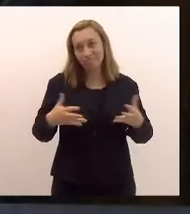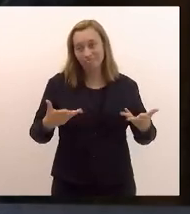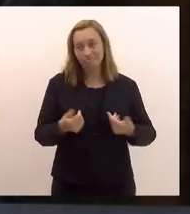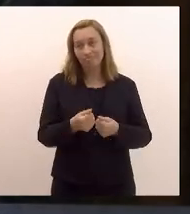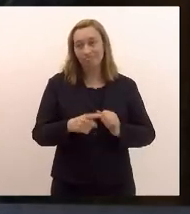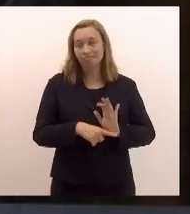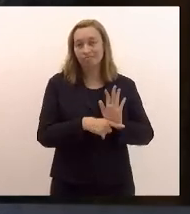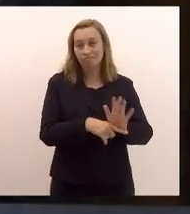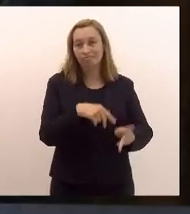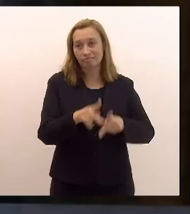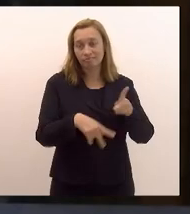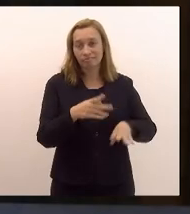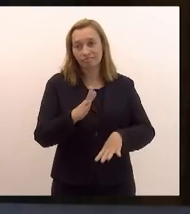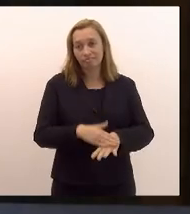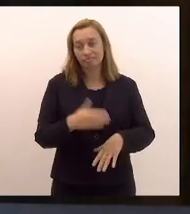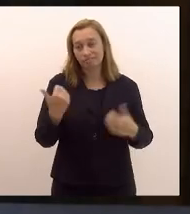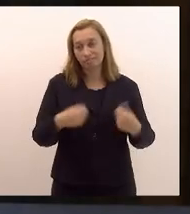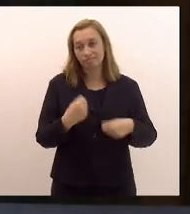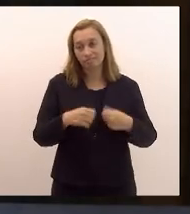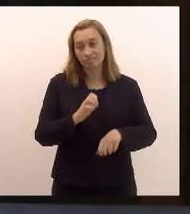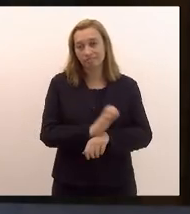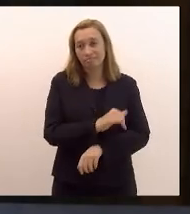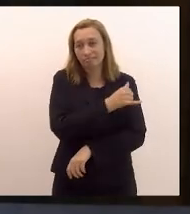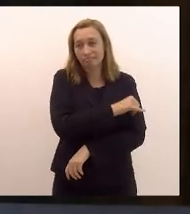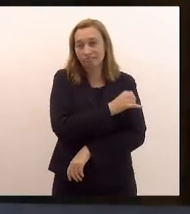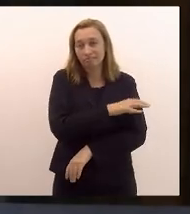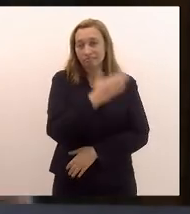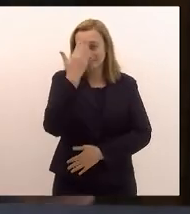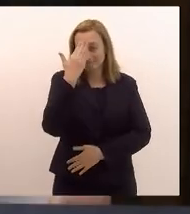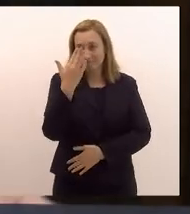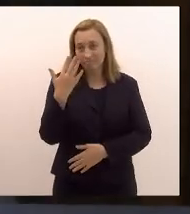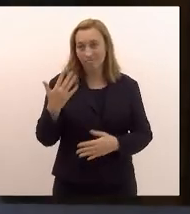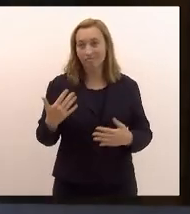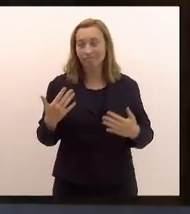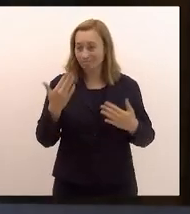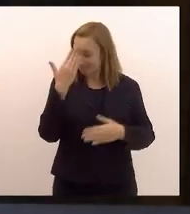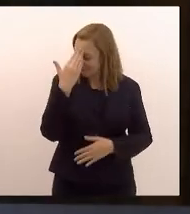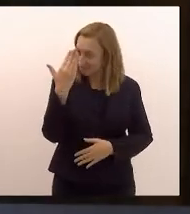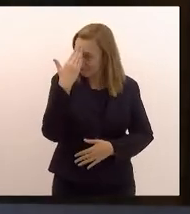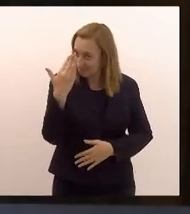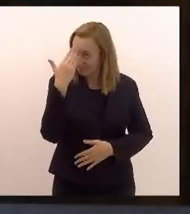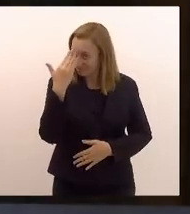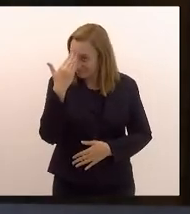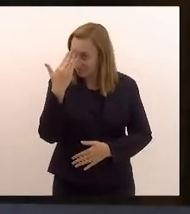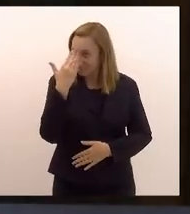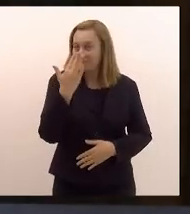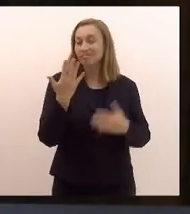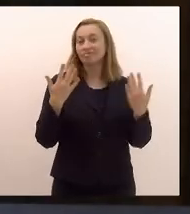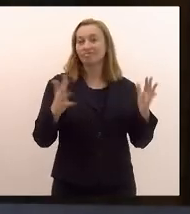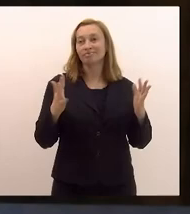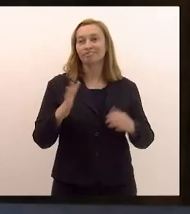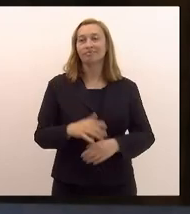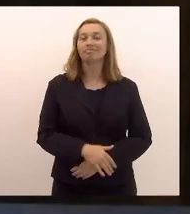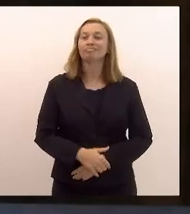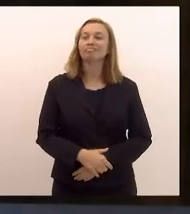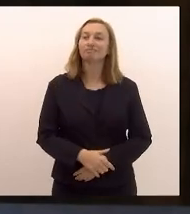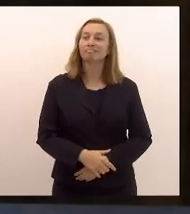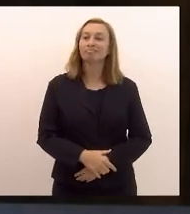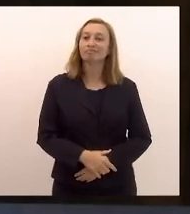favor da população que mais precisa do Estado do Rio de Janeiro obrigado muito obrigado muito obrigado e